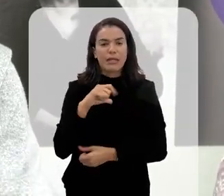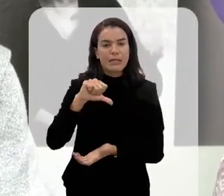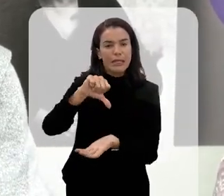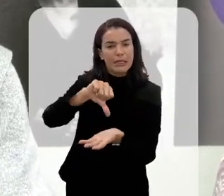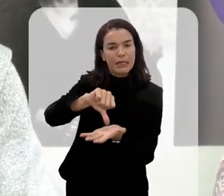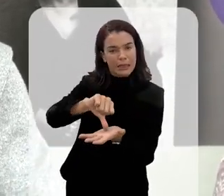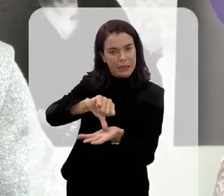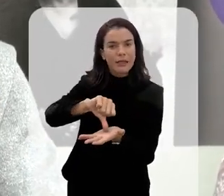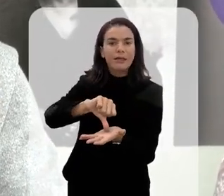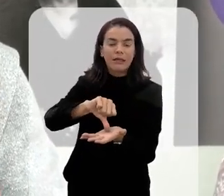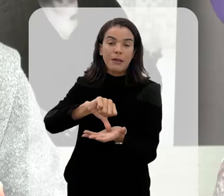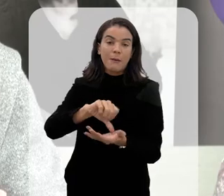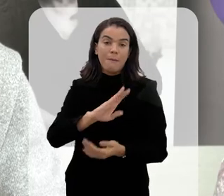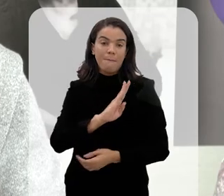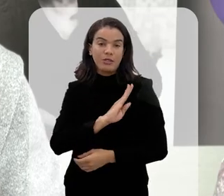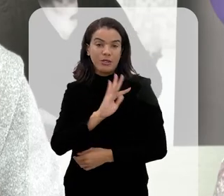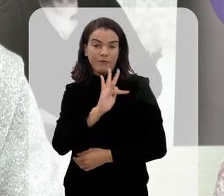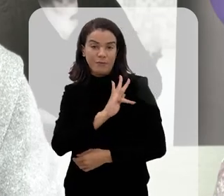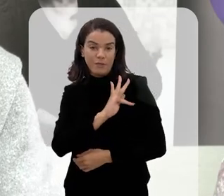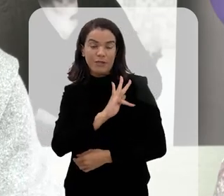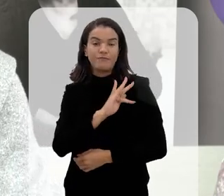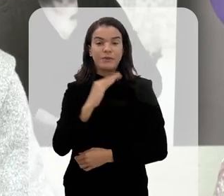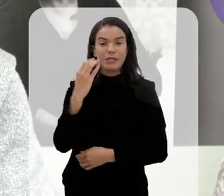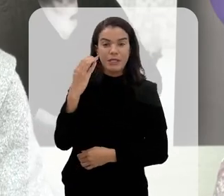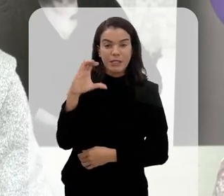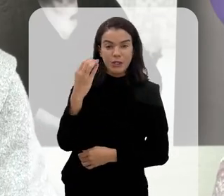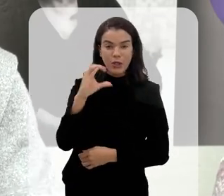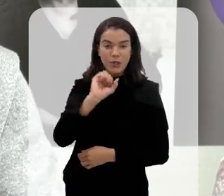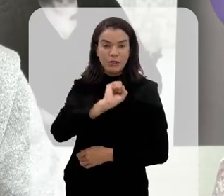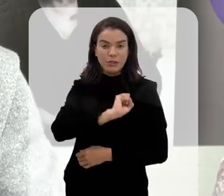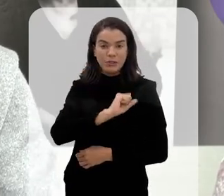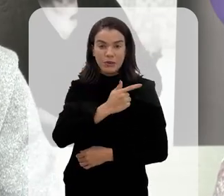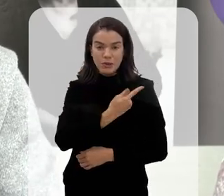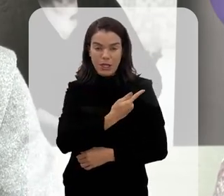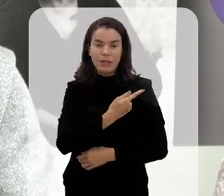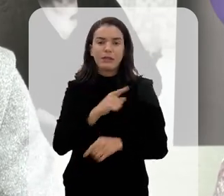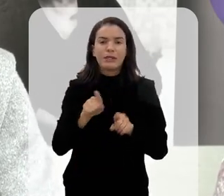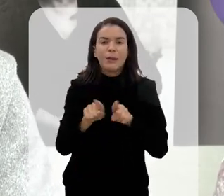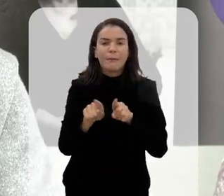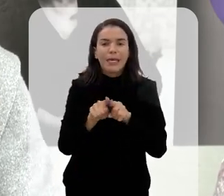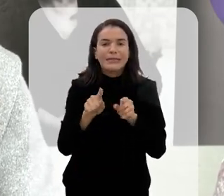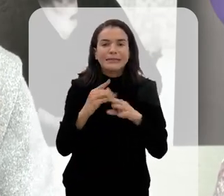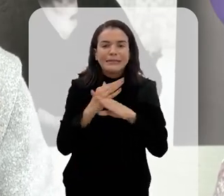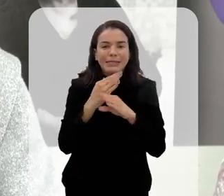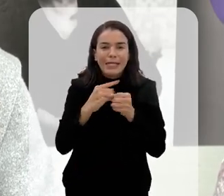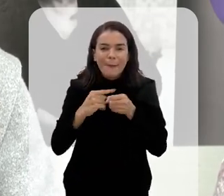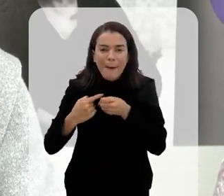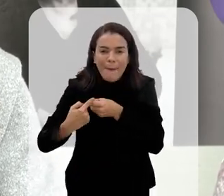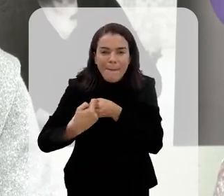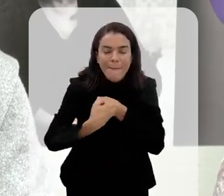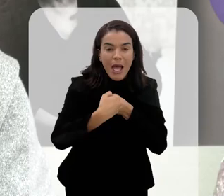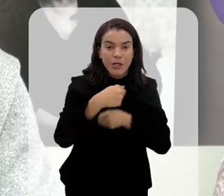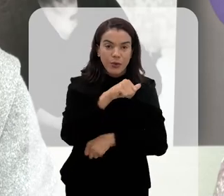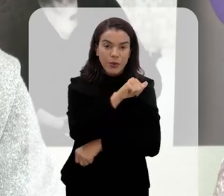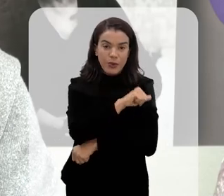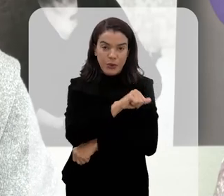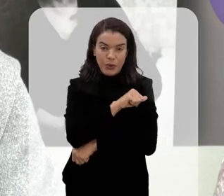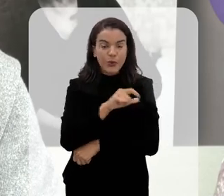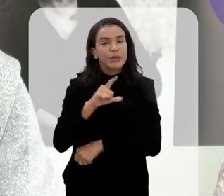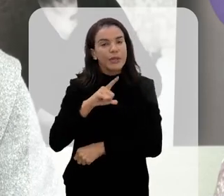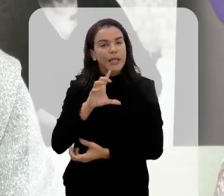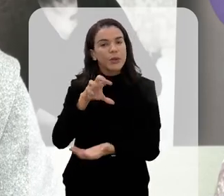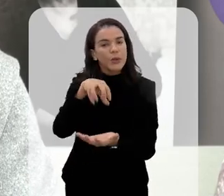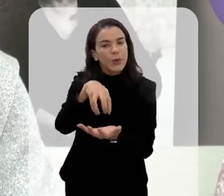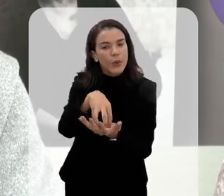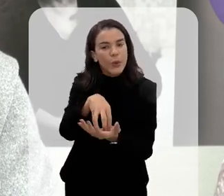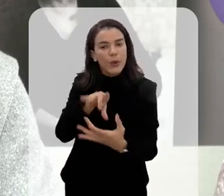DEANs na capital, na Baixada Fluminense, em Niterói e São Gonçalo e no interior do Rio. Certo. E nós temos também NIANs, que são